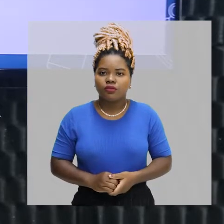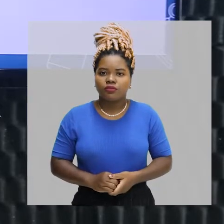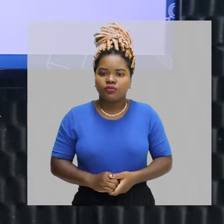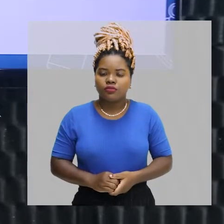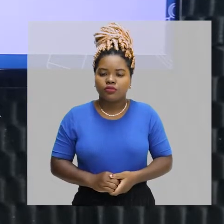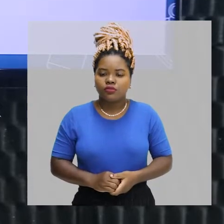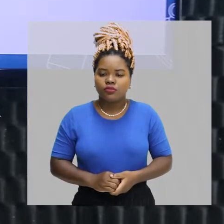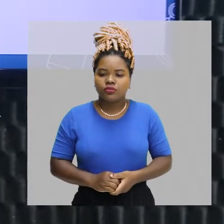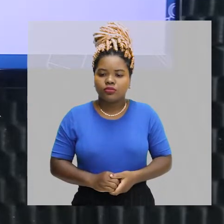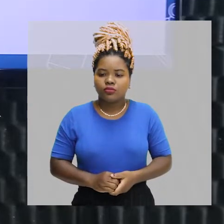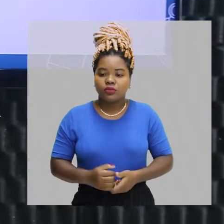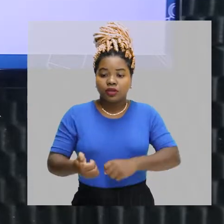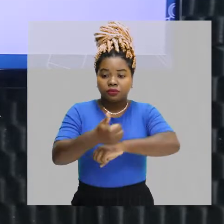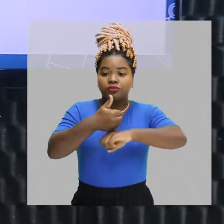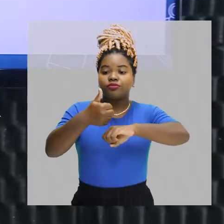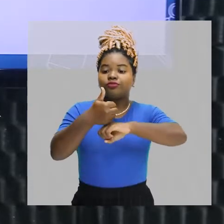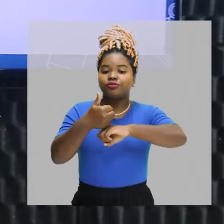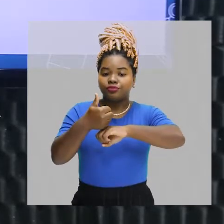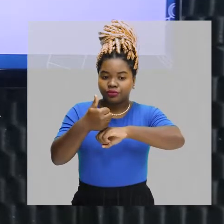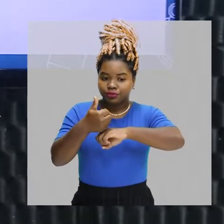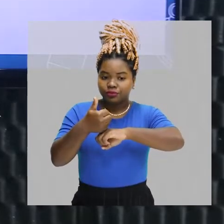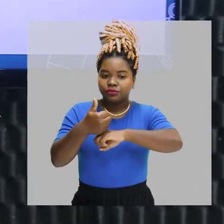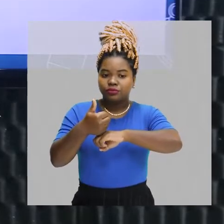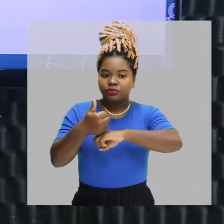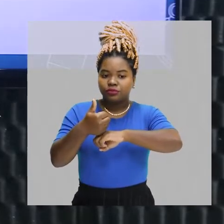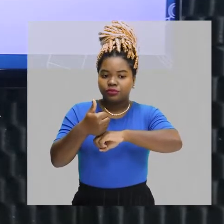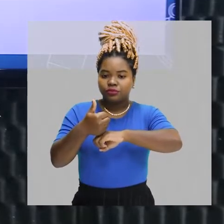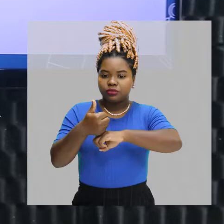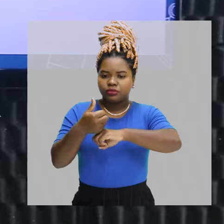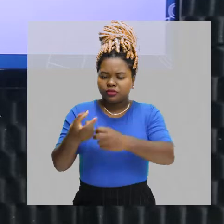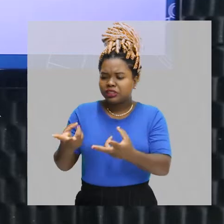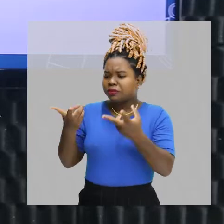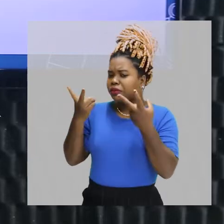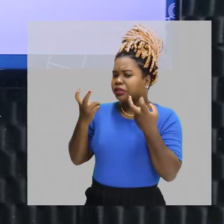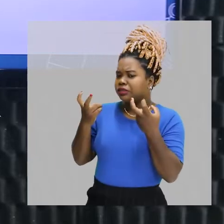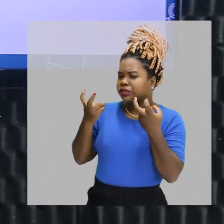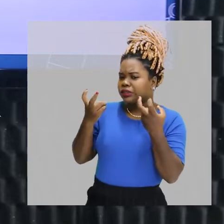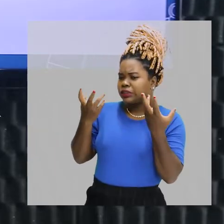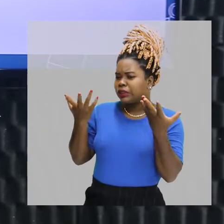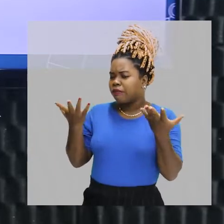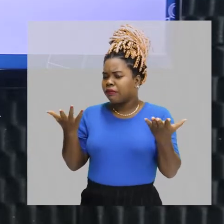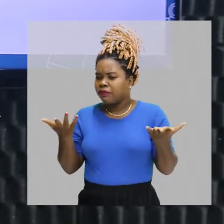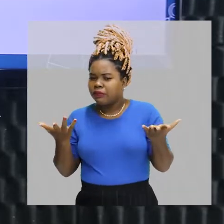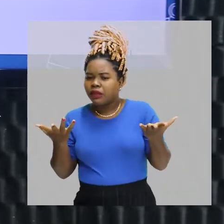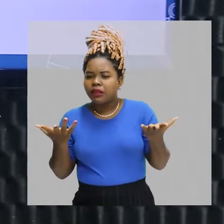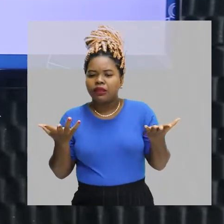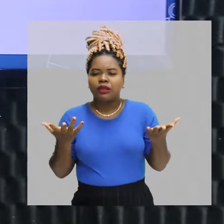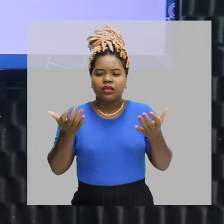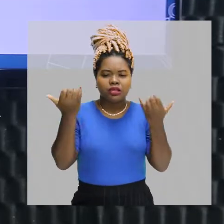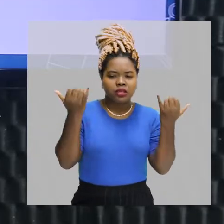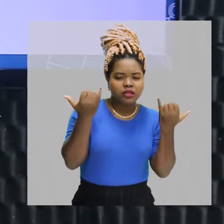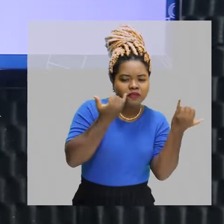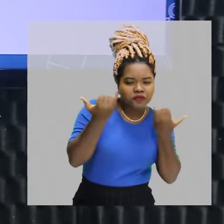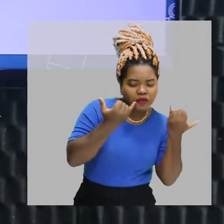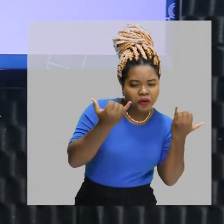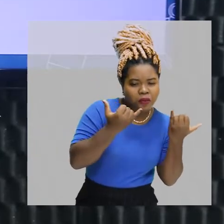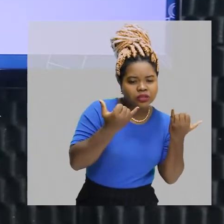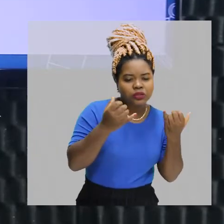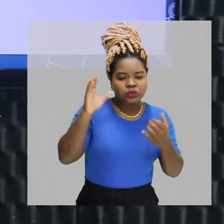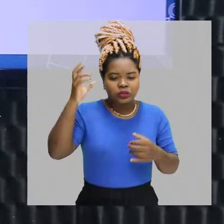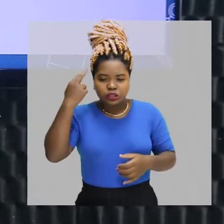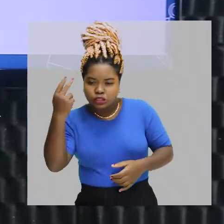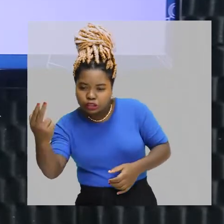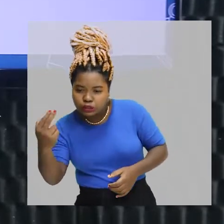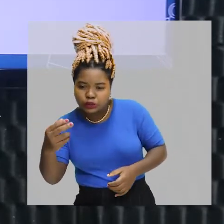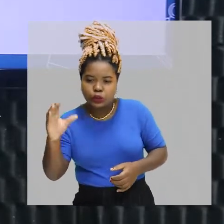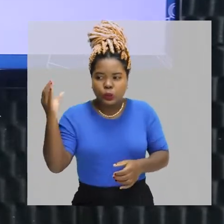A primeira vez que se mencionou isso em dados históricos e científicos, certo? Sobre